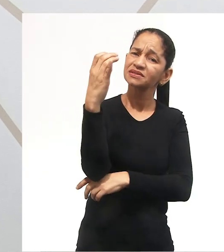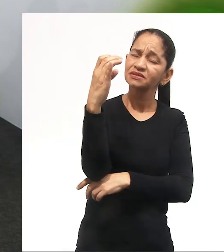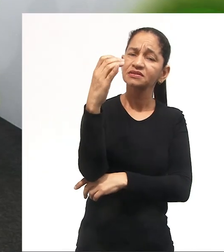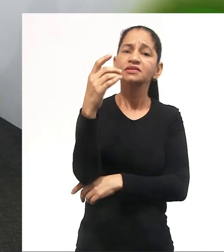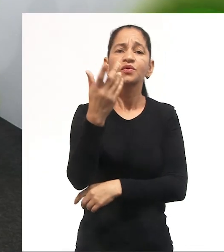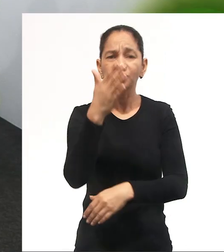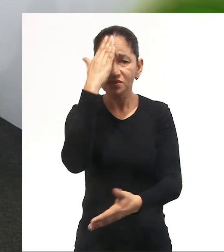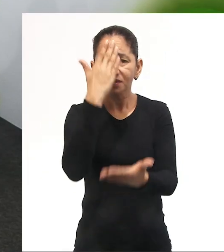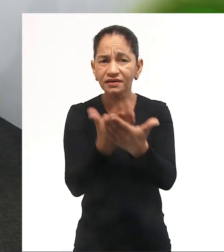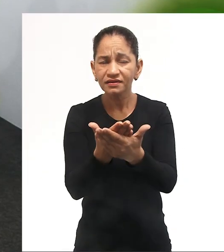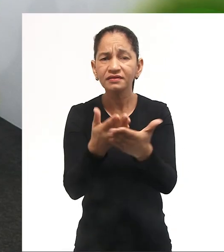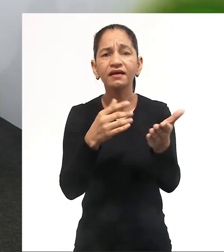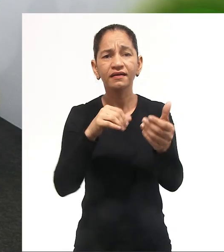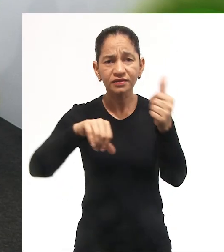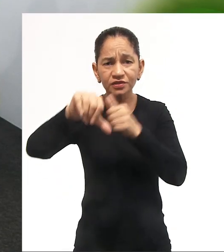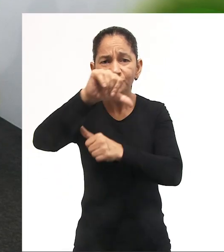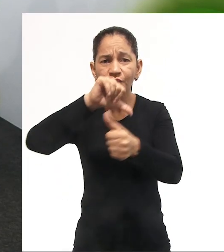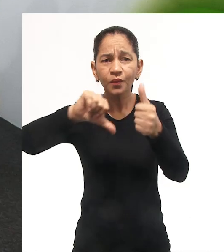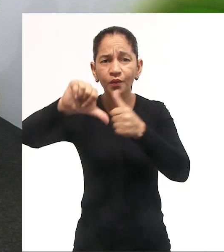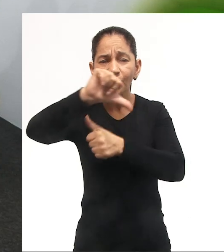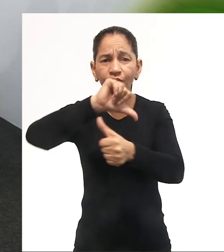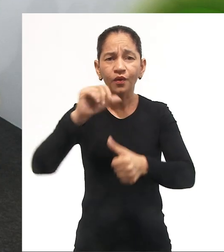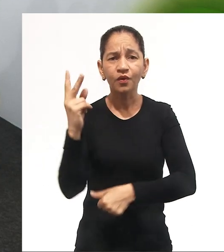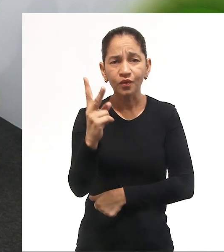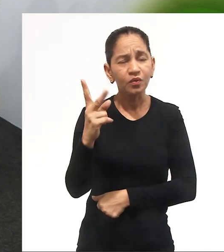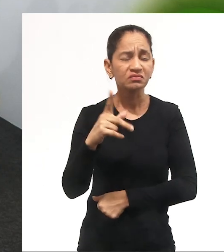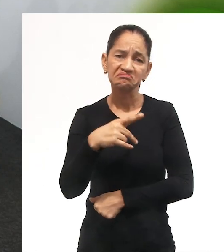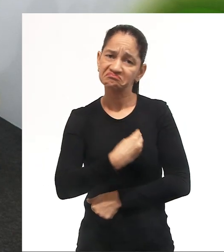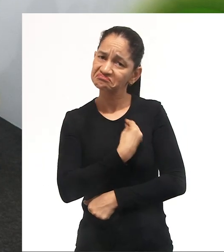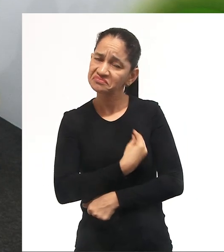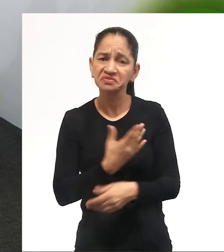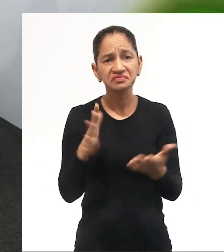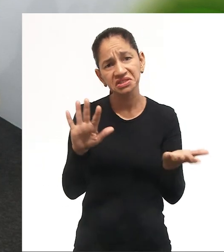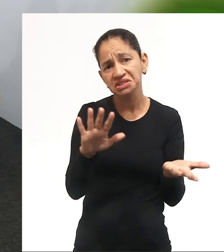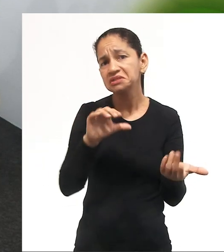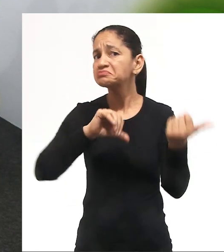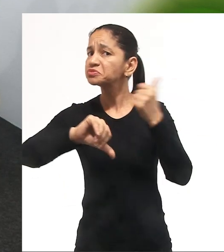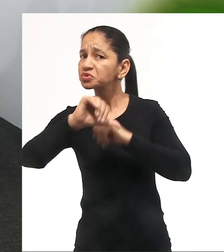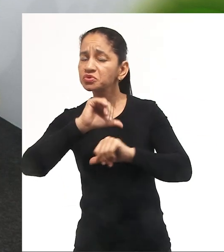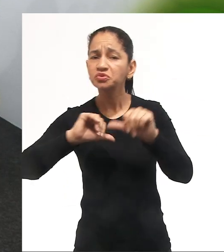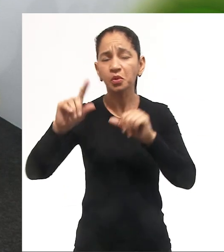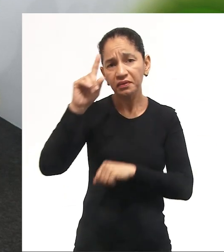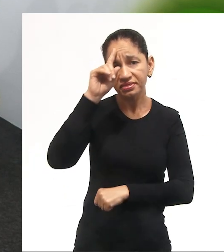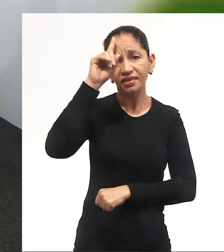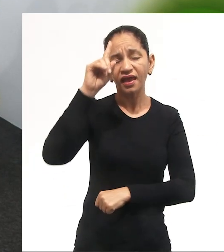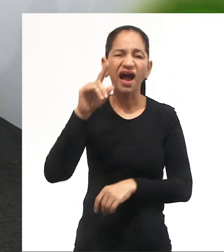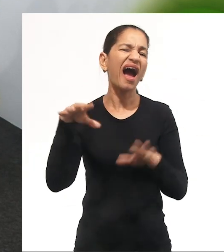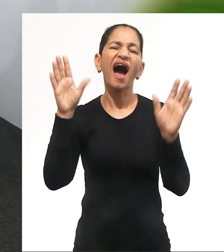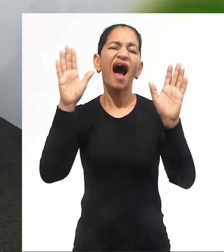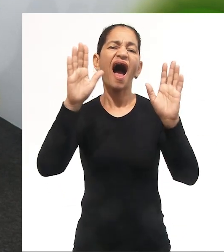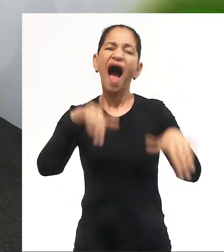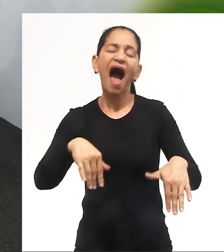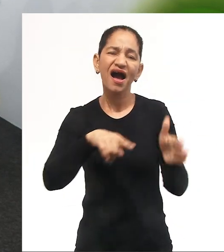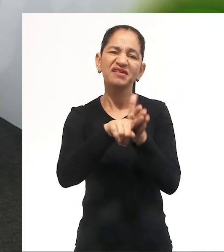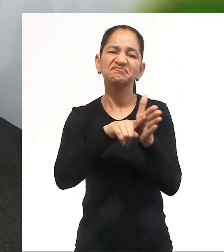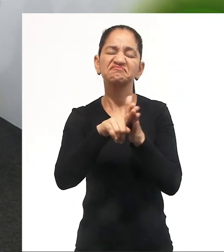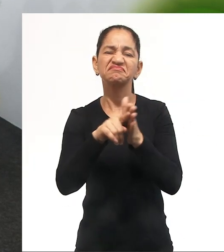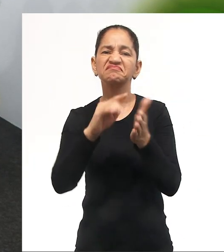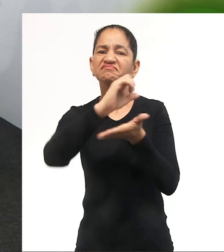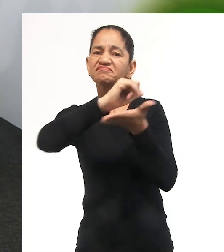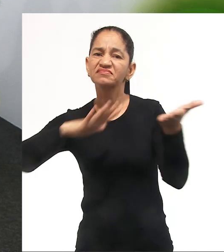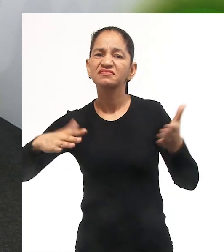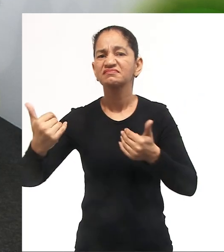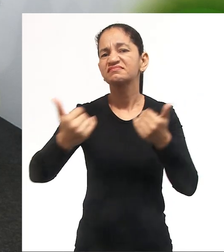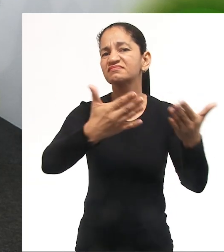você acredita que ela ela transformou a vida de vocês de alguma forma? Ou foi assim, não, foi trabalho